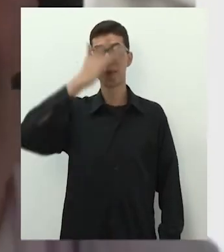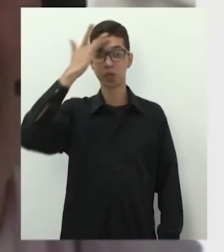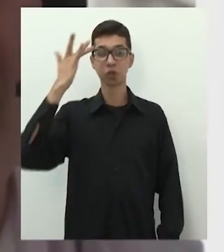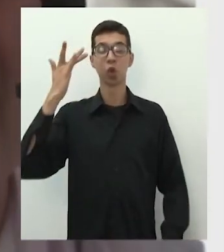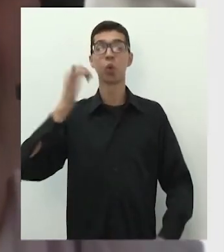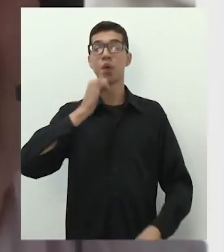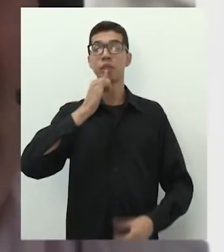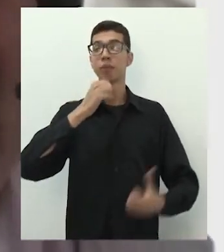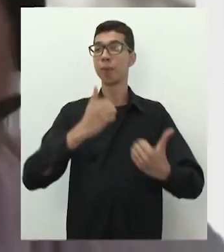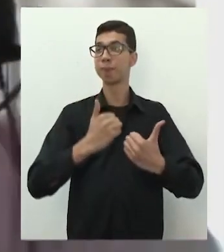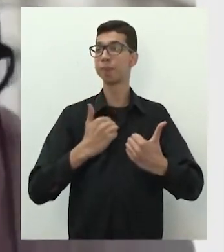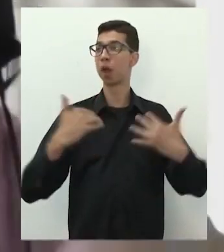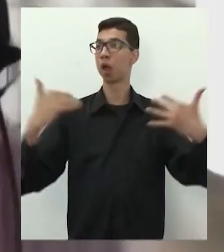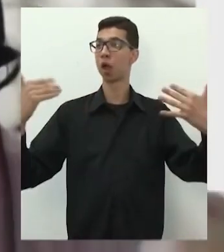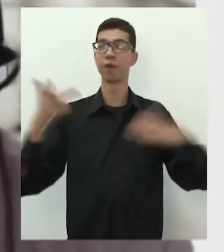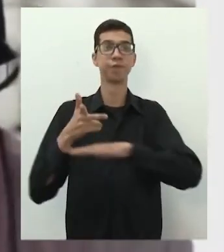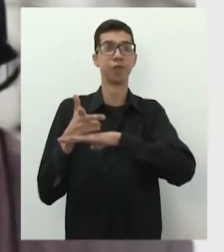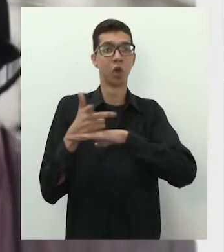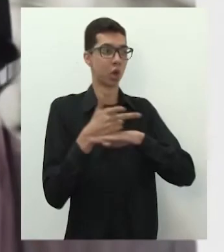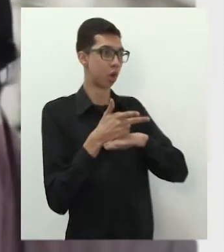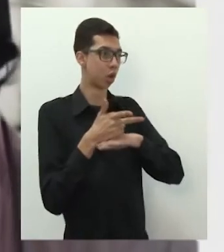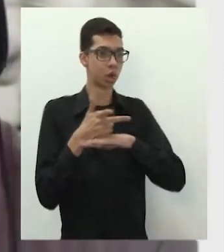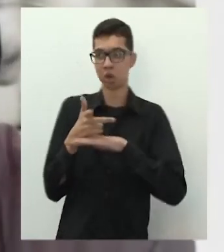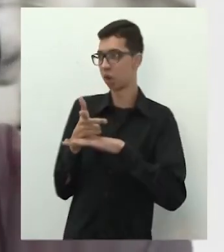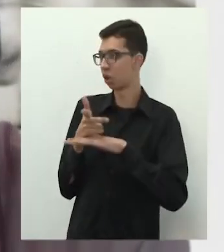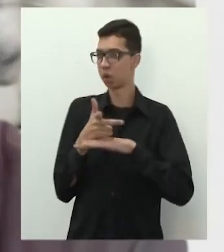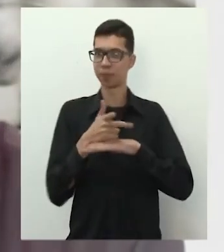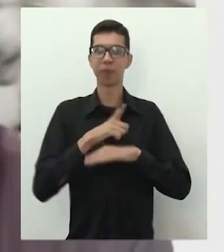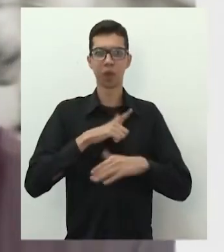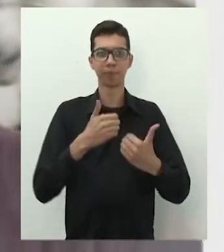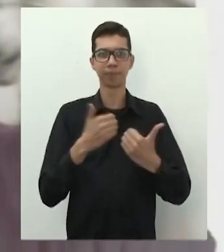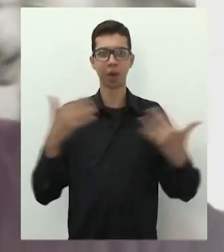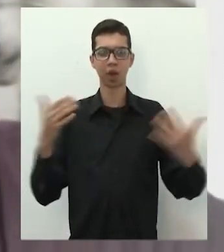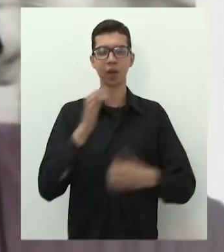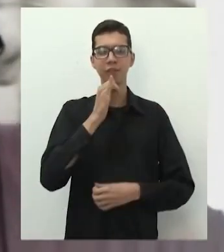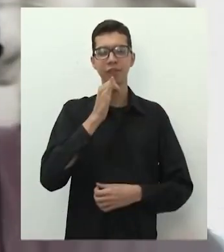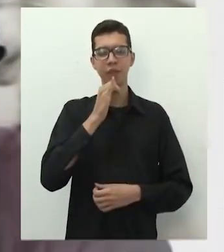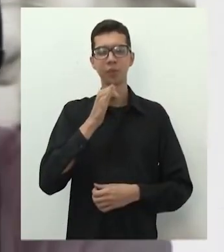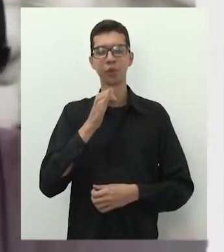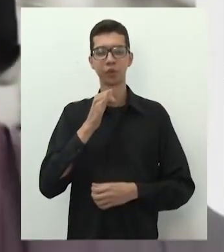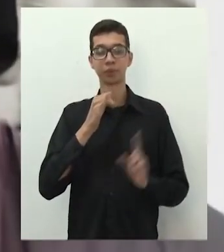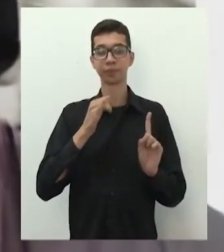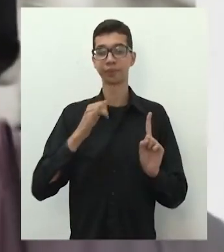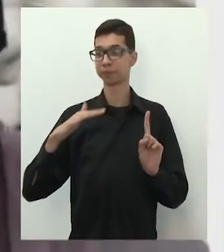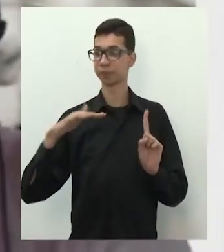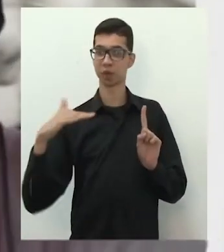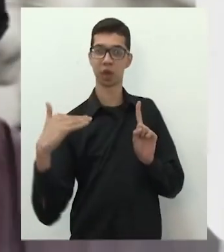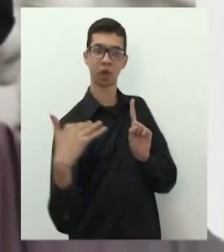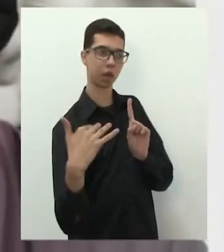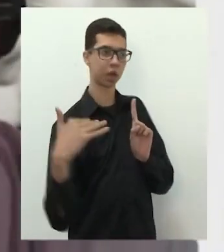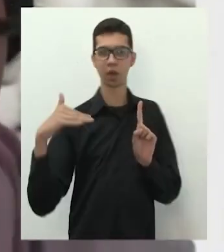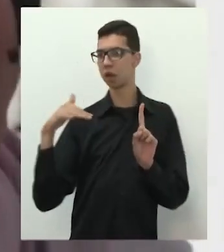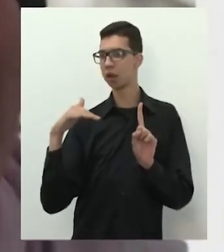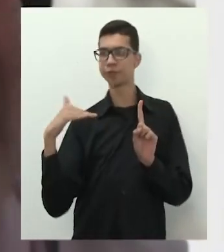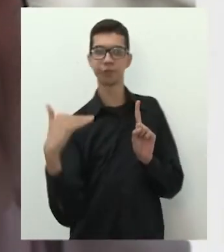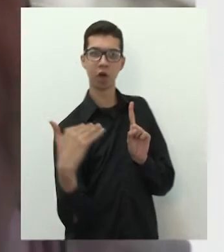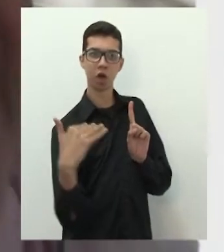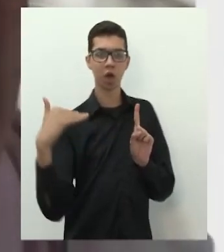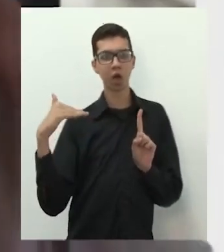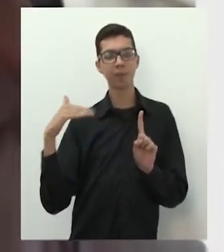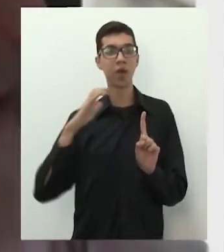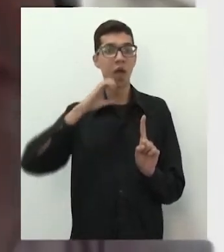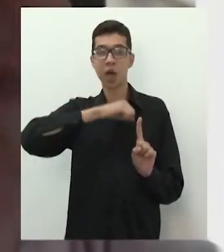vou reproduzir aqui, a gente vai ter que trabalhar com a plateia. Esquece o agressor e a vítima, quer dizer, não esquece, eu sei que não